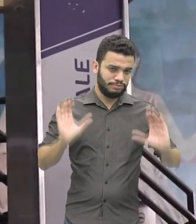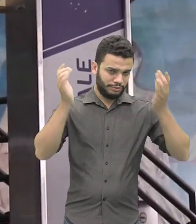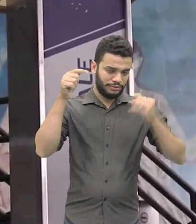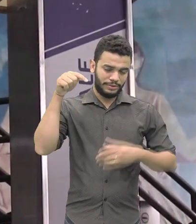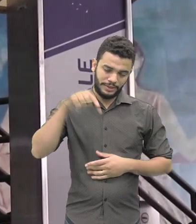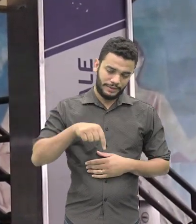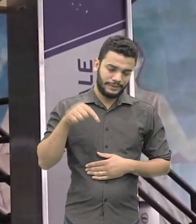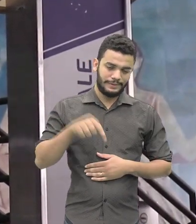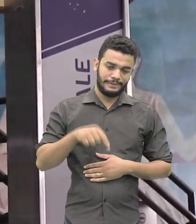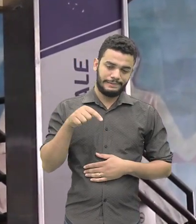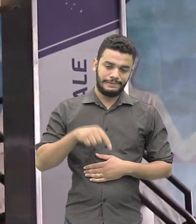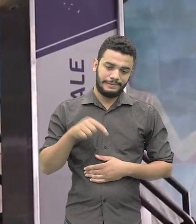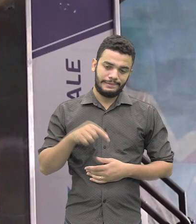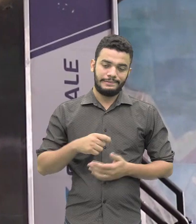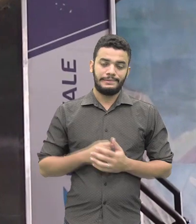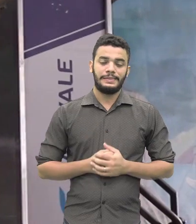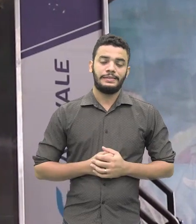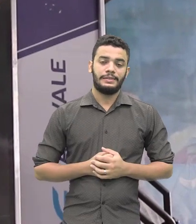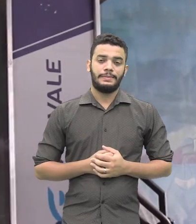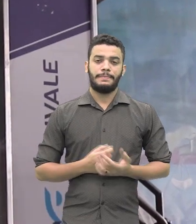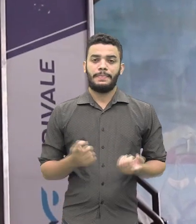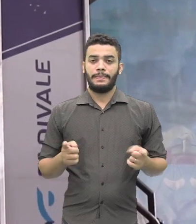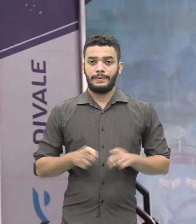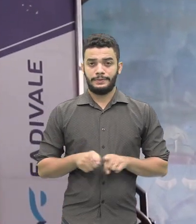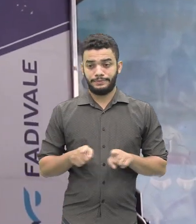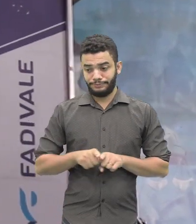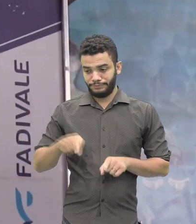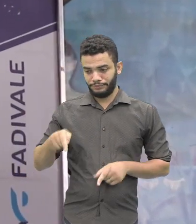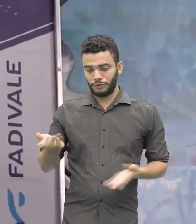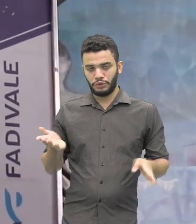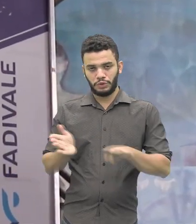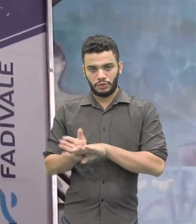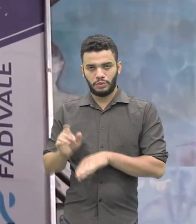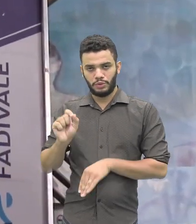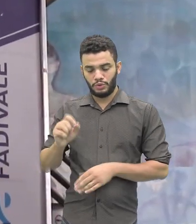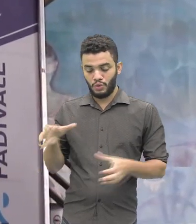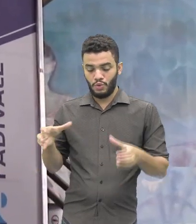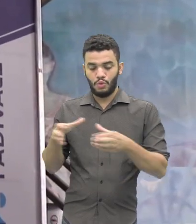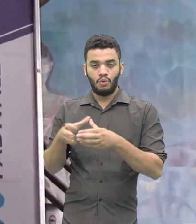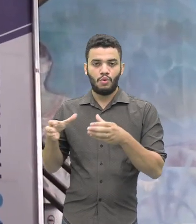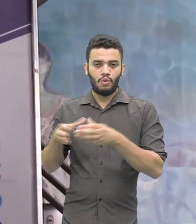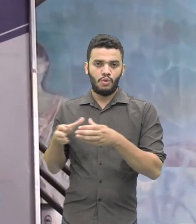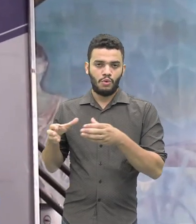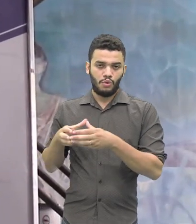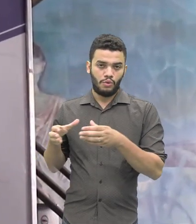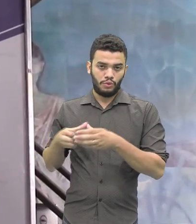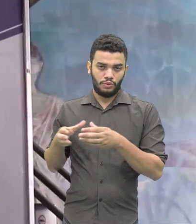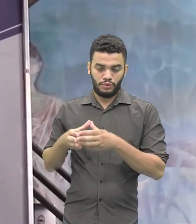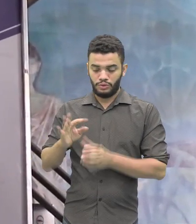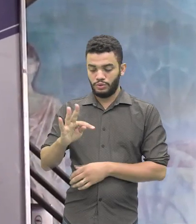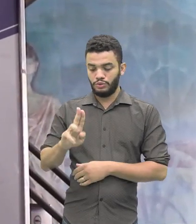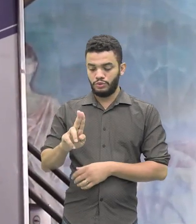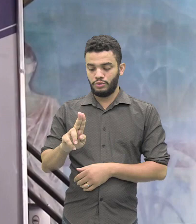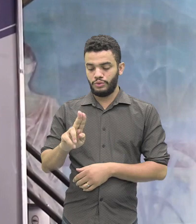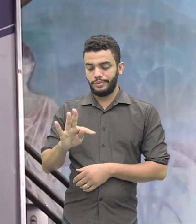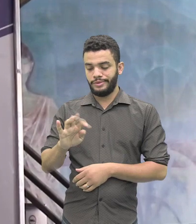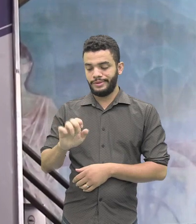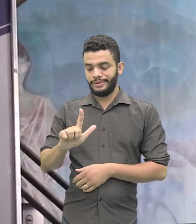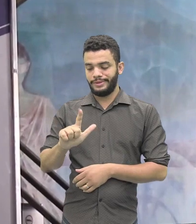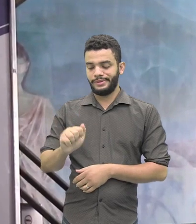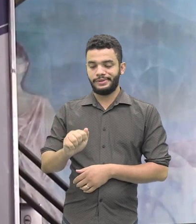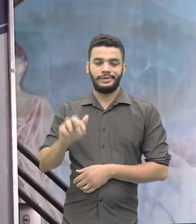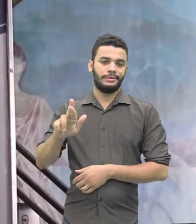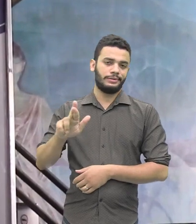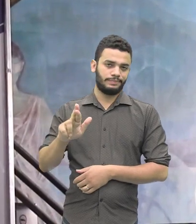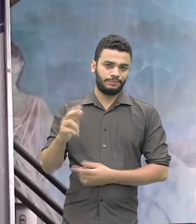com o conselho é Tutelar um e dois trabalhando nos empenhando para fazermos o melhor para